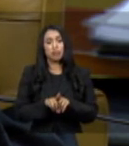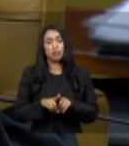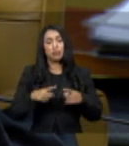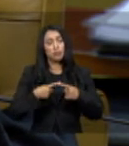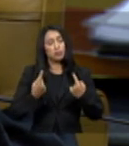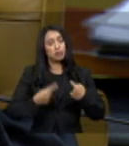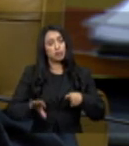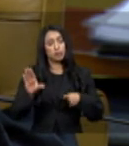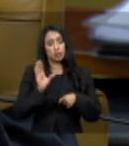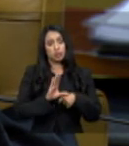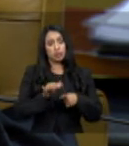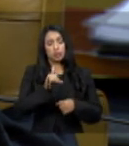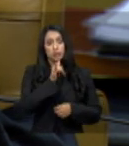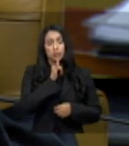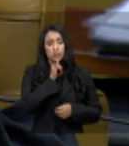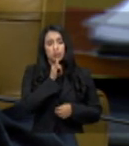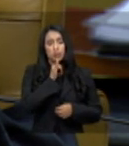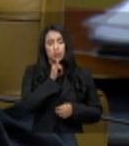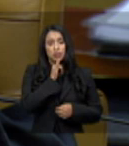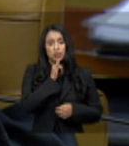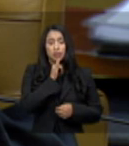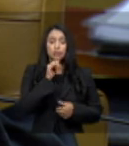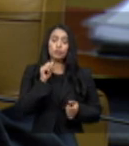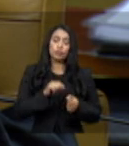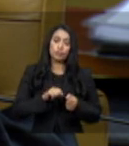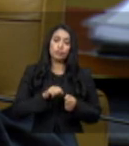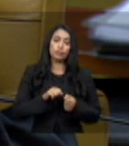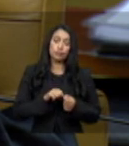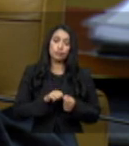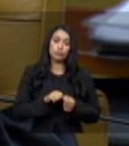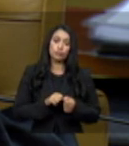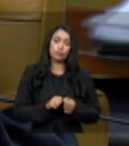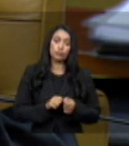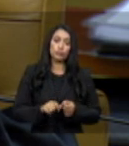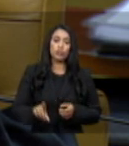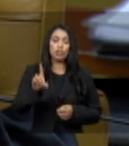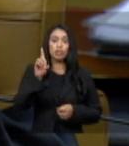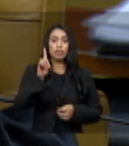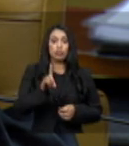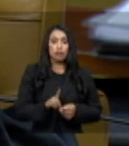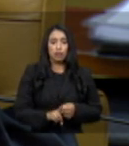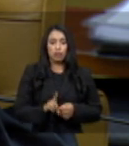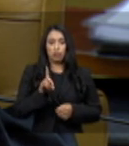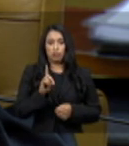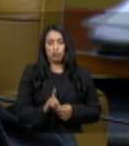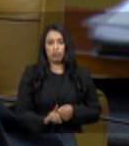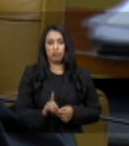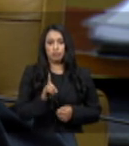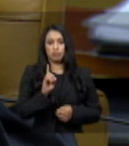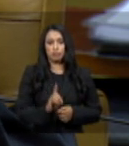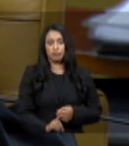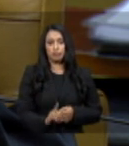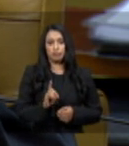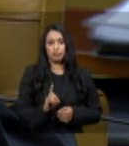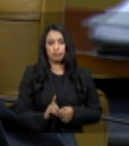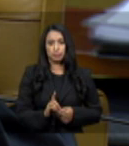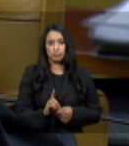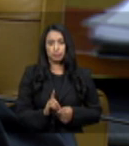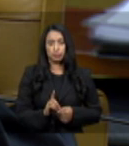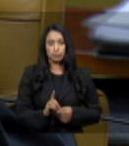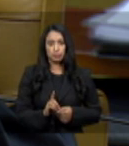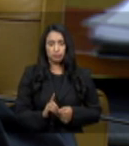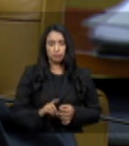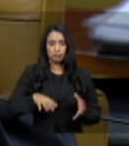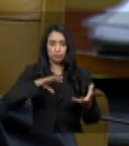por exemplo e vamos fizemos o caso do de de greve ou na a deus